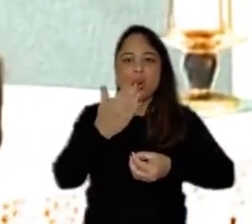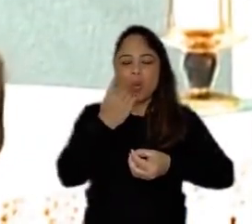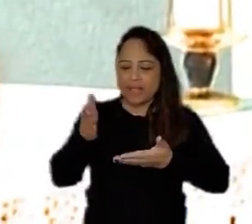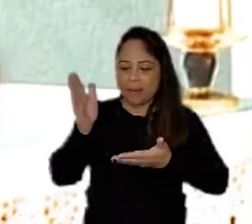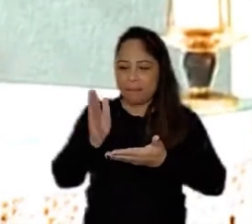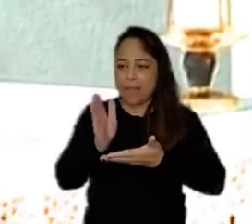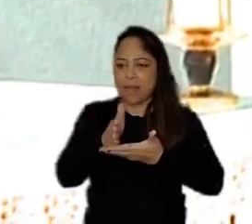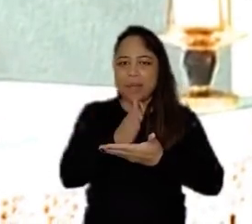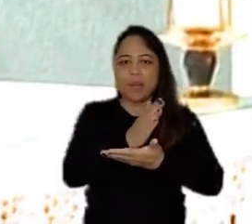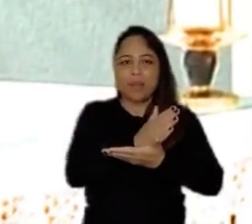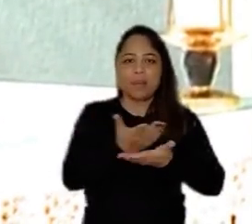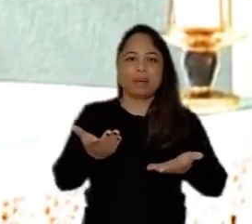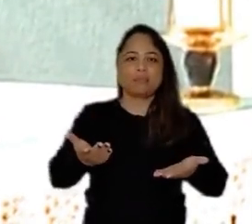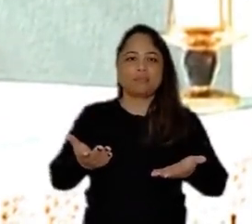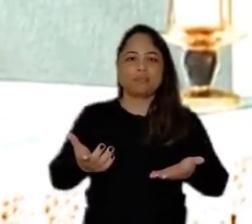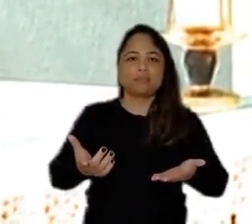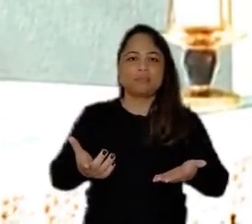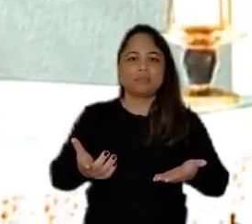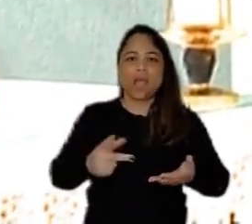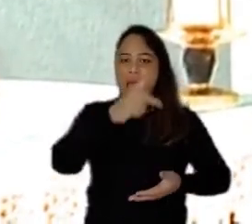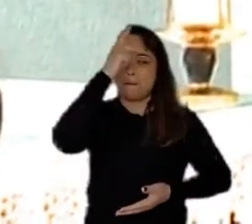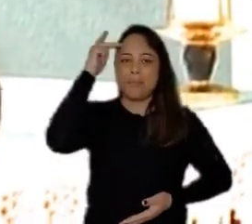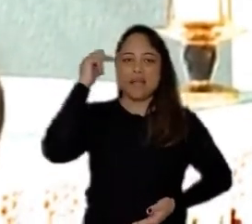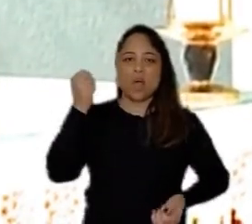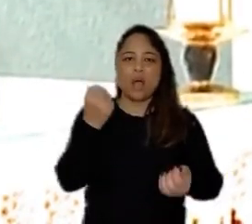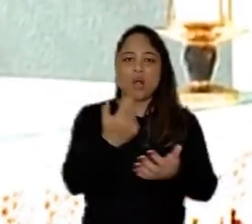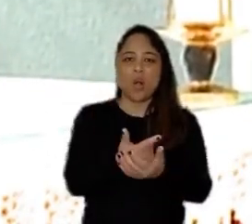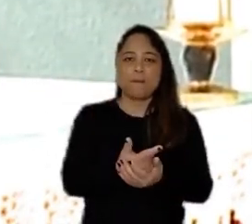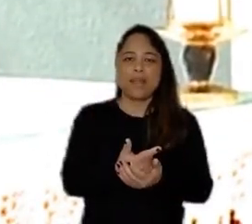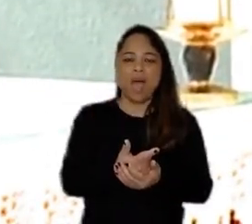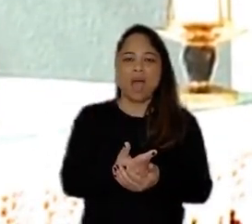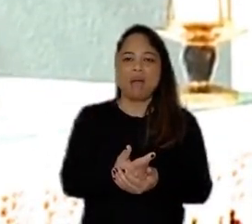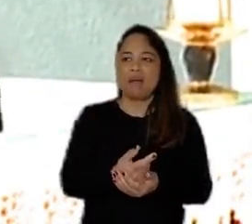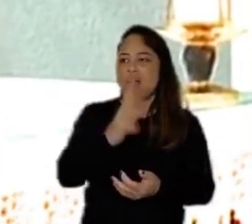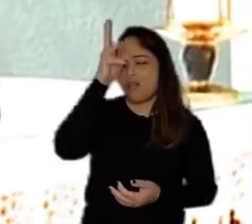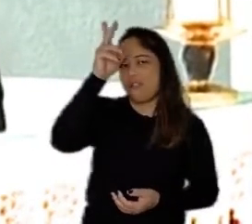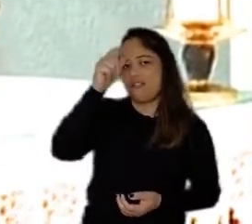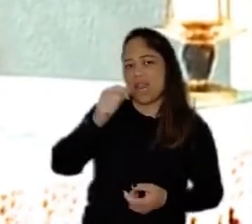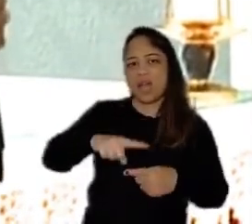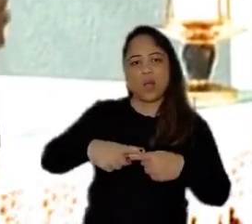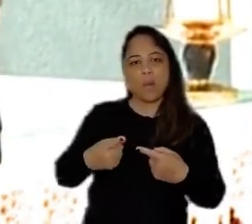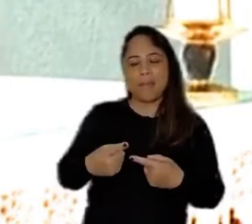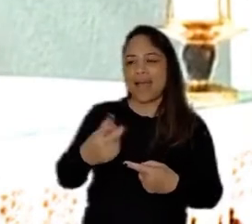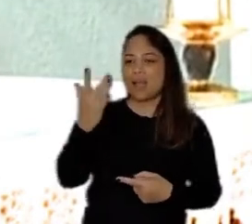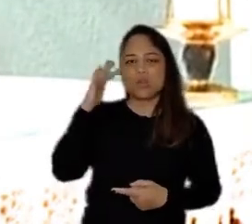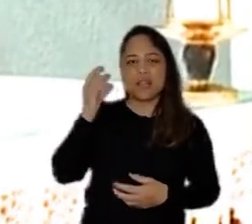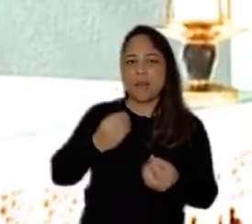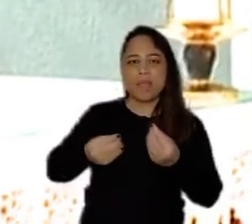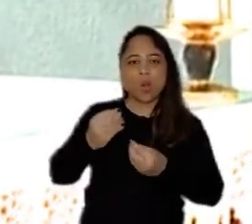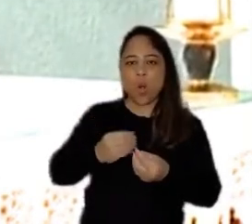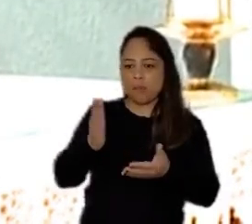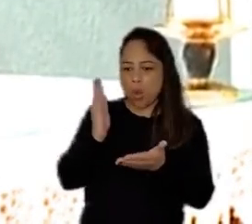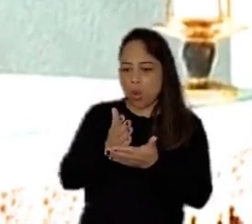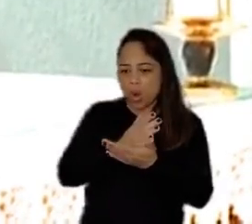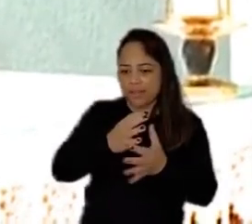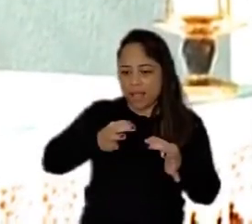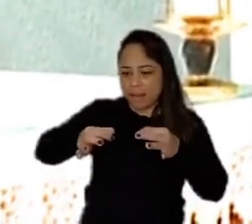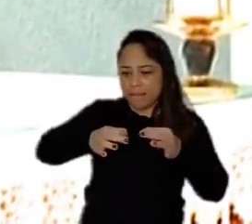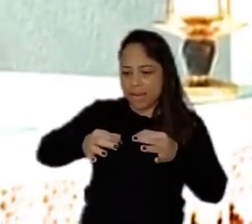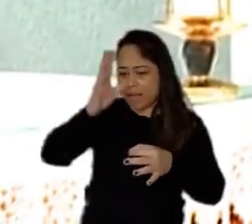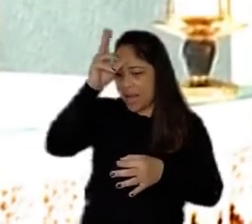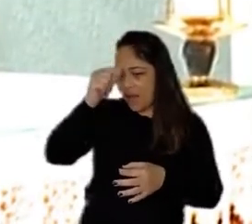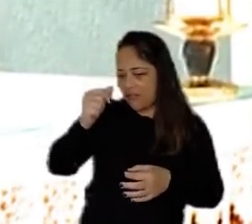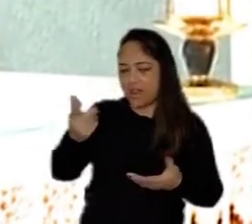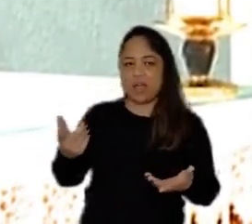Alguém aqui vai ter um frango em casa e não vai fazer frango, vai fritar ovo porque não sabe picar o frango, porque já compra o